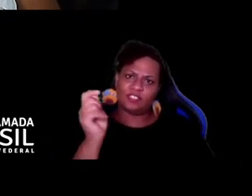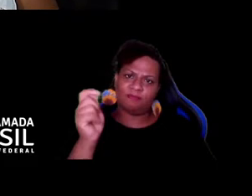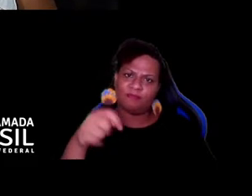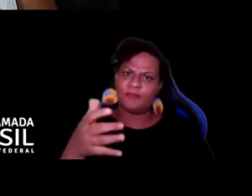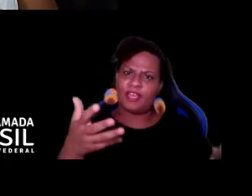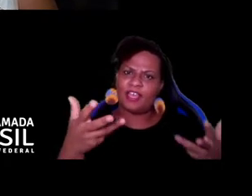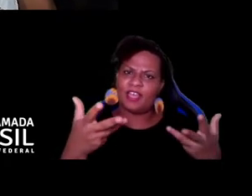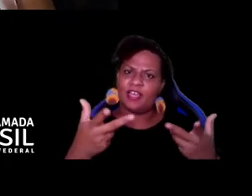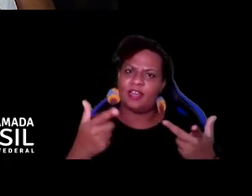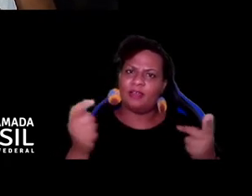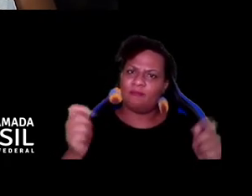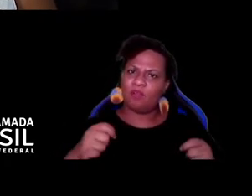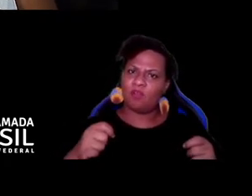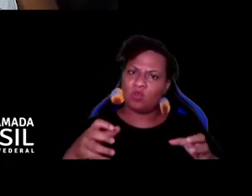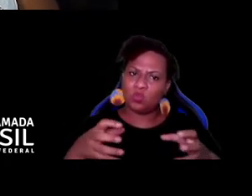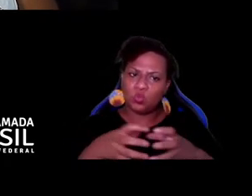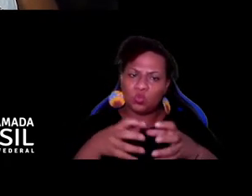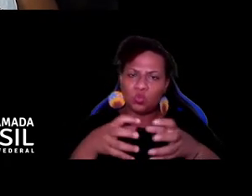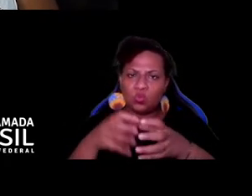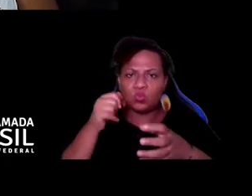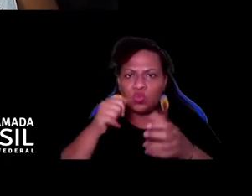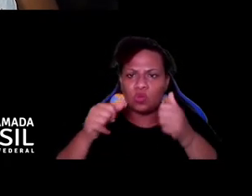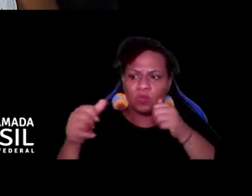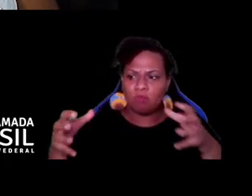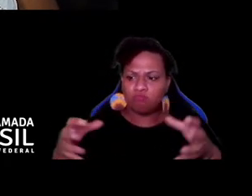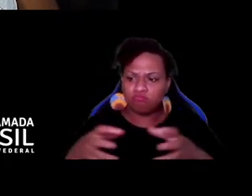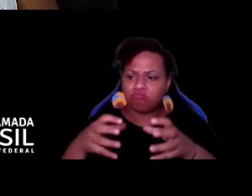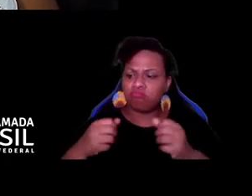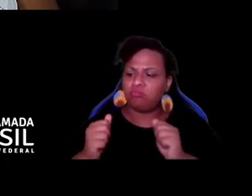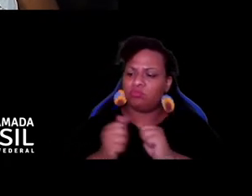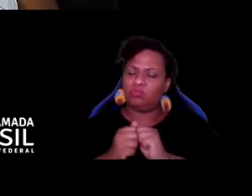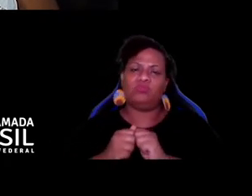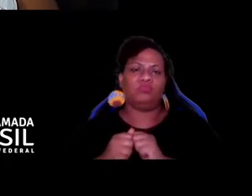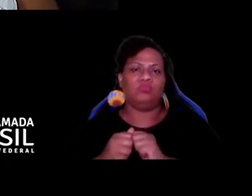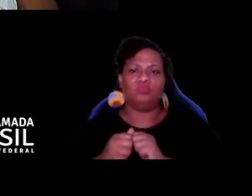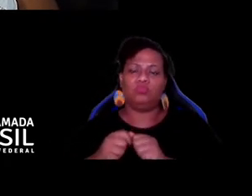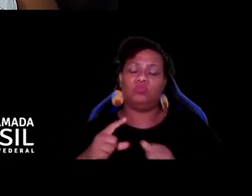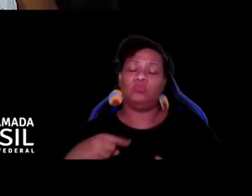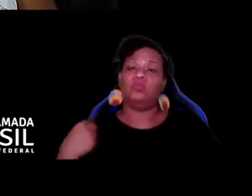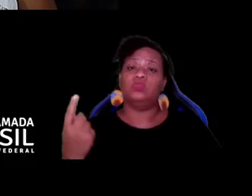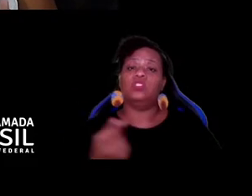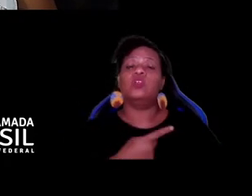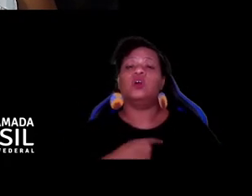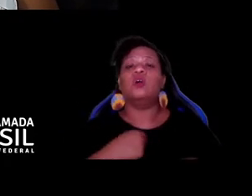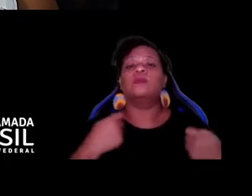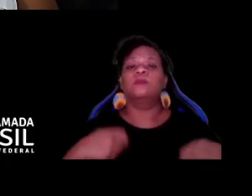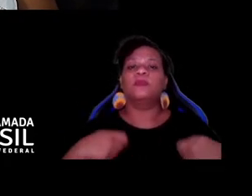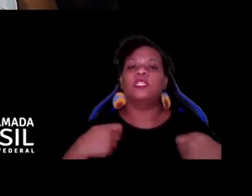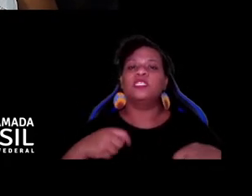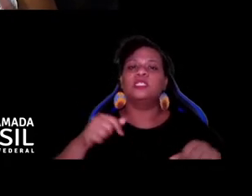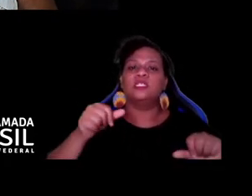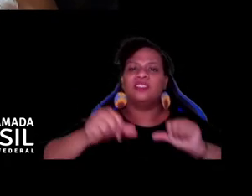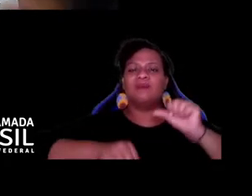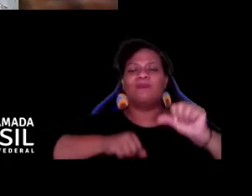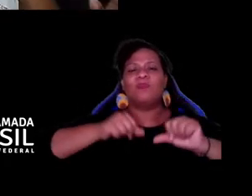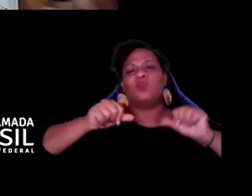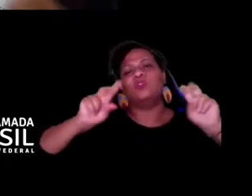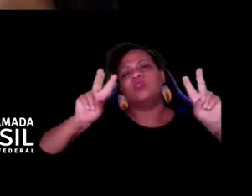que vocês se juntem, né? Nós, mulheres, temos que trazer, mudar essa leitura